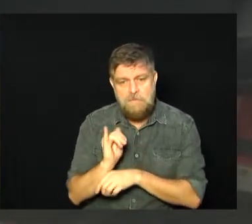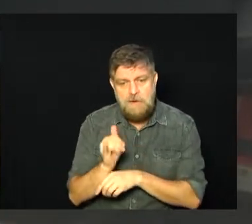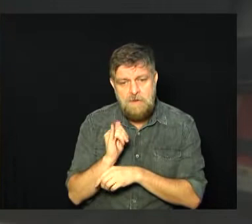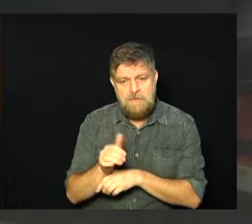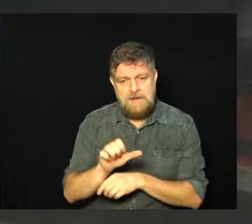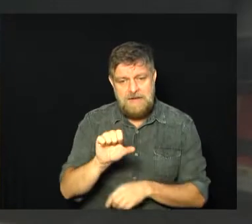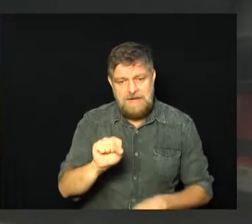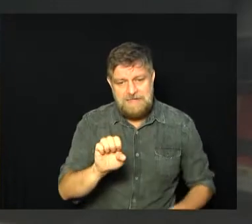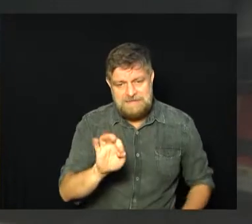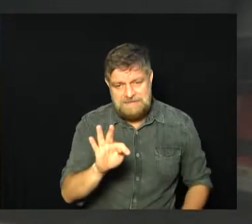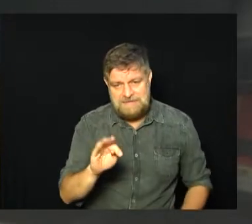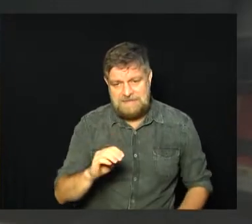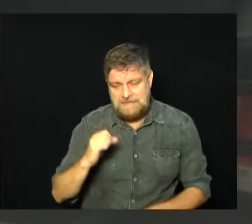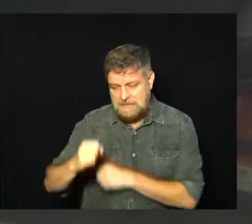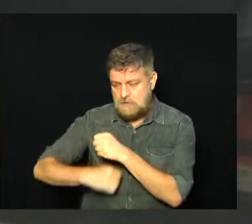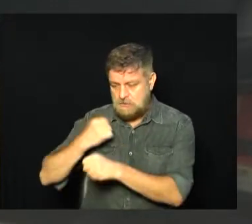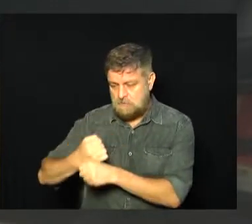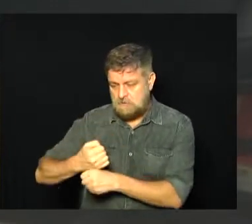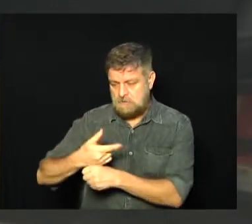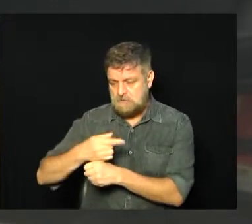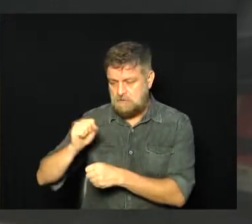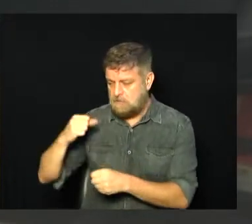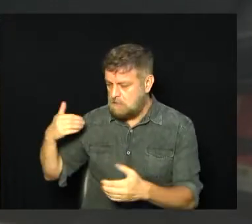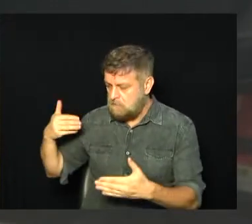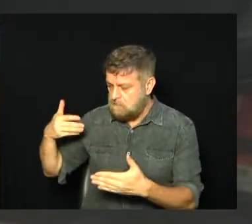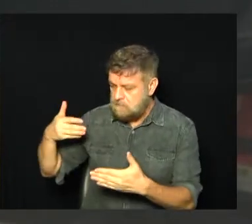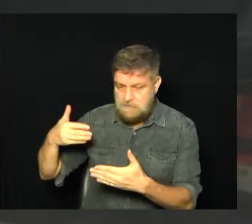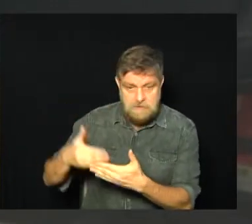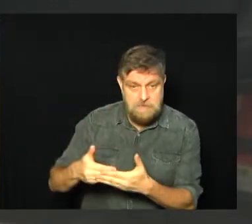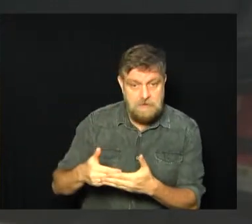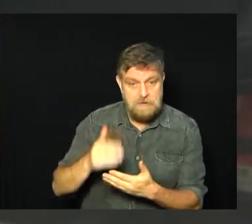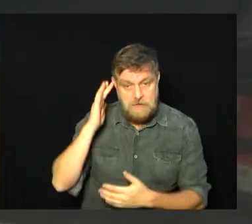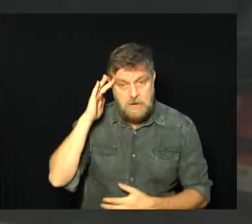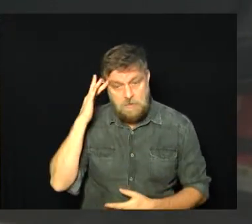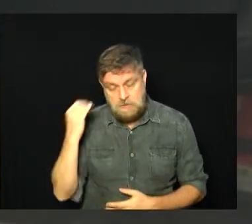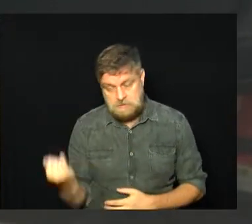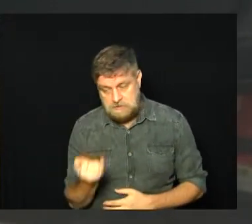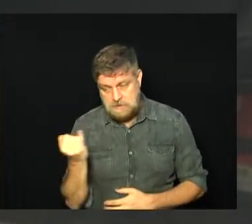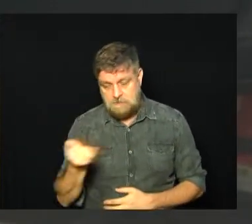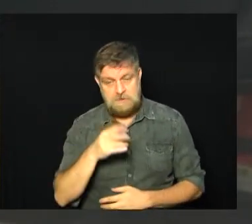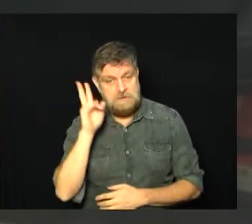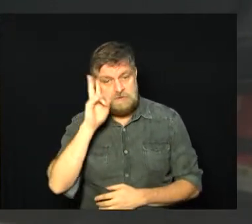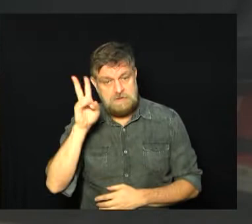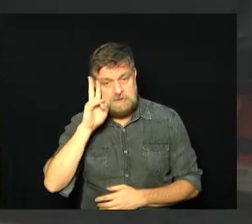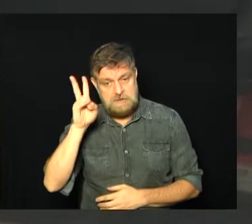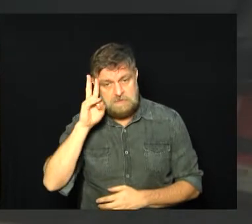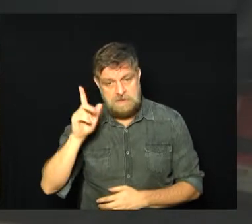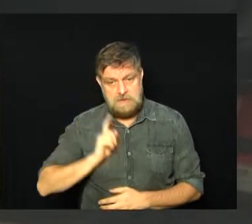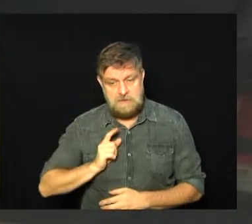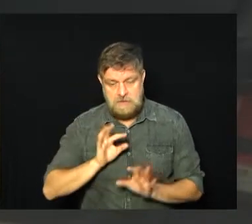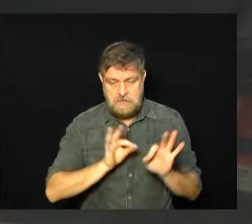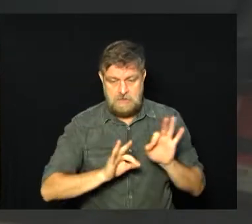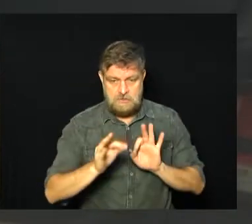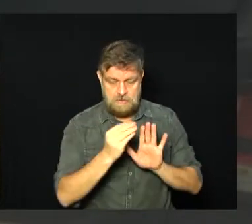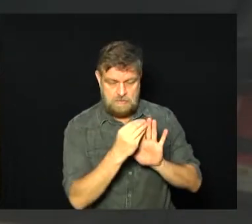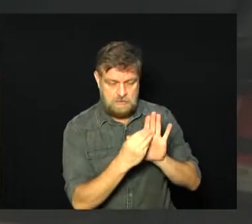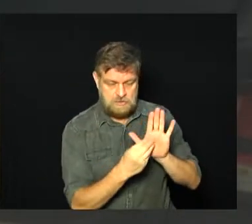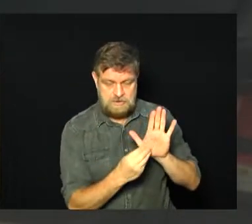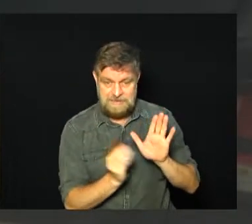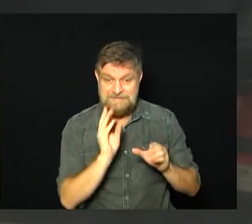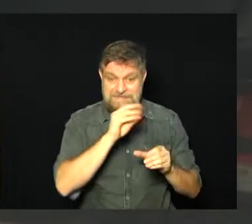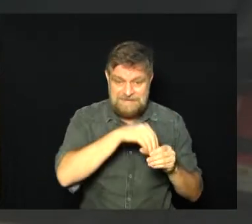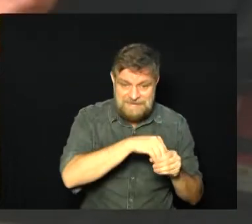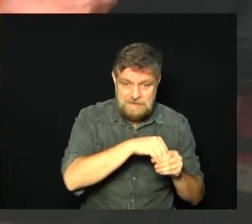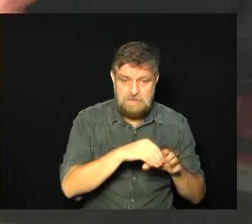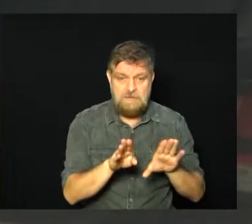desde 2008, a gente tem trazido para cá, e eu acho que vale a pena ressaltar, dentro desse projeto e, eventualmente, isso